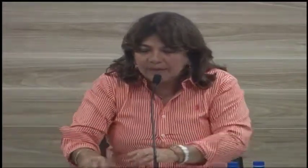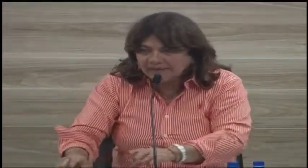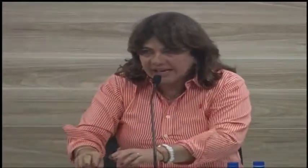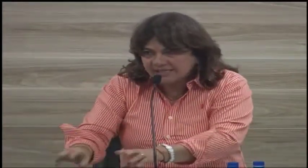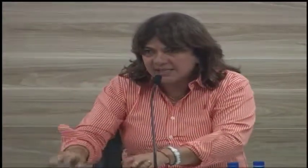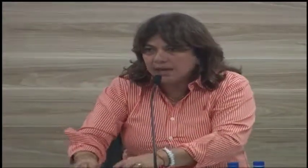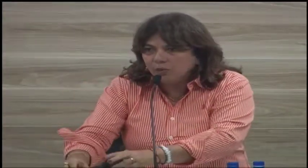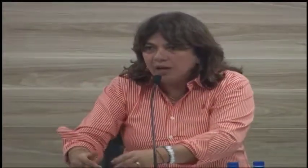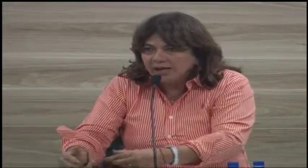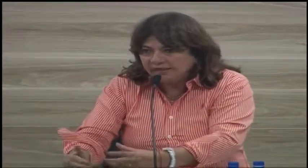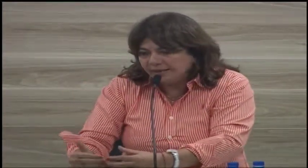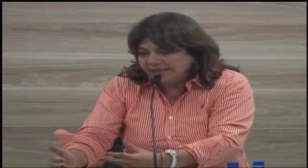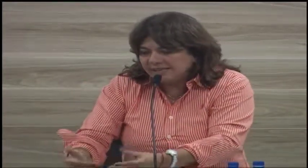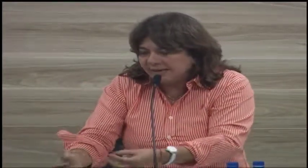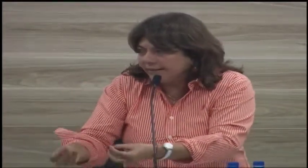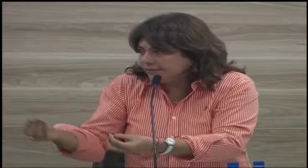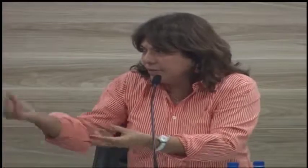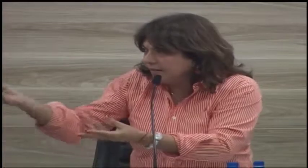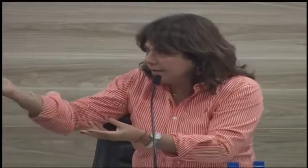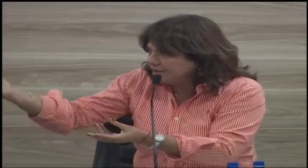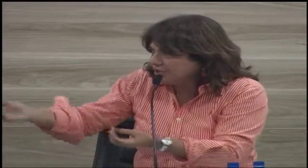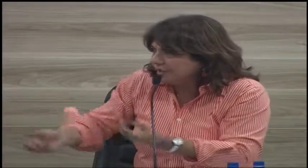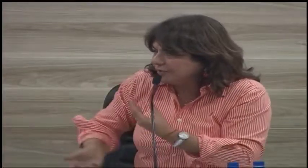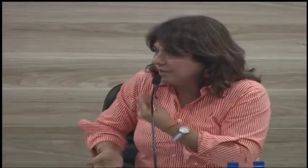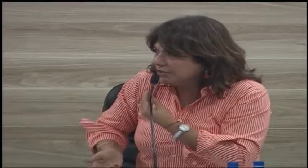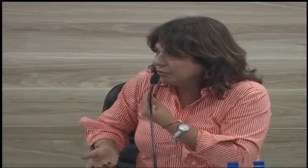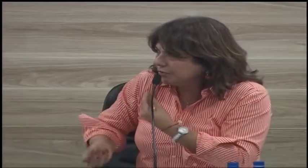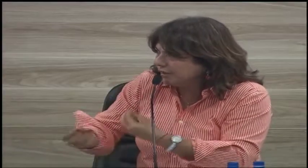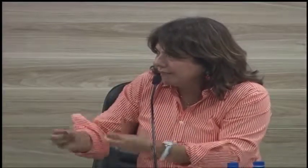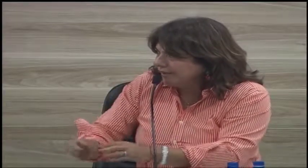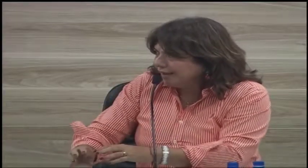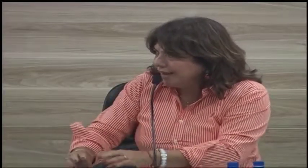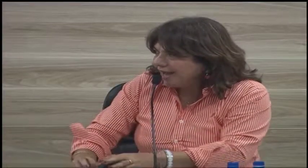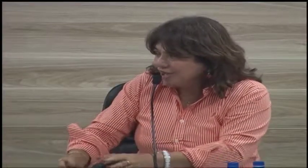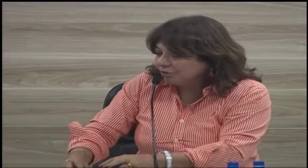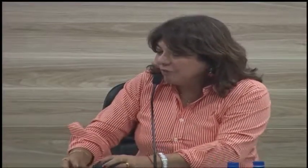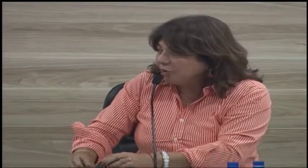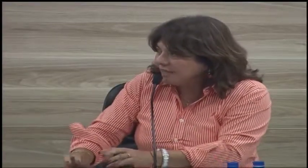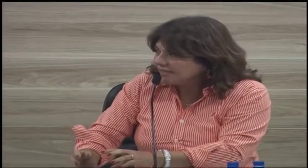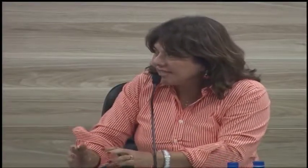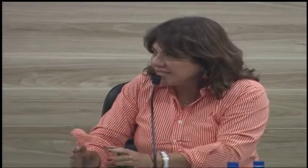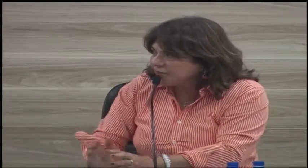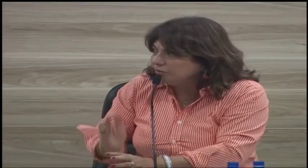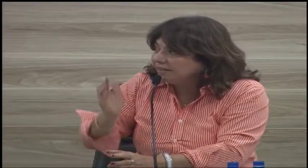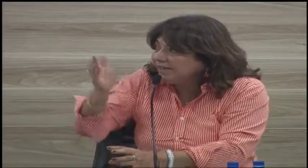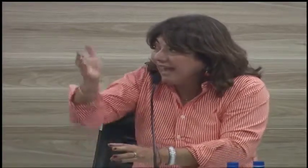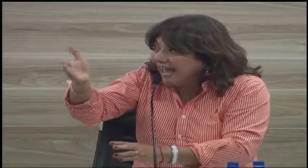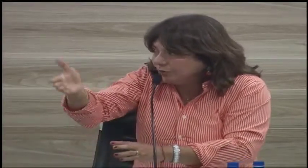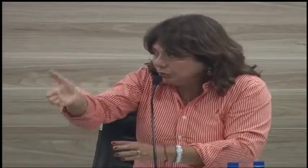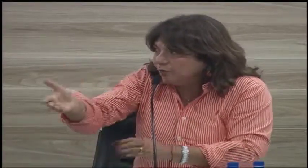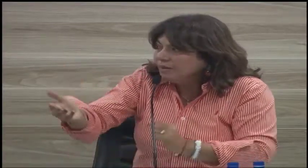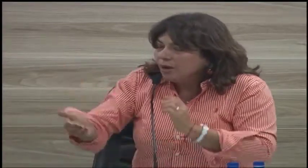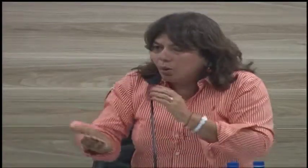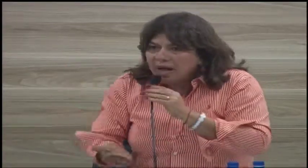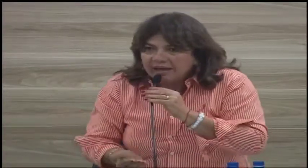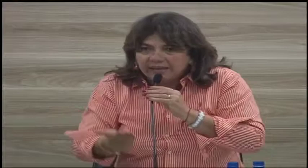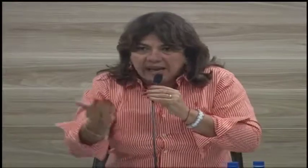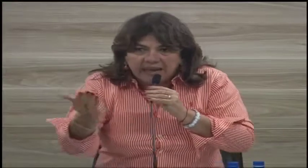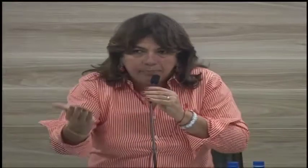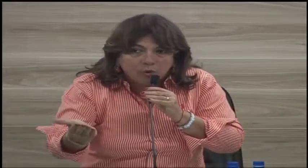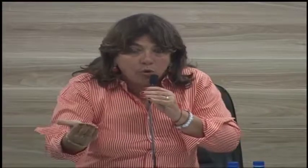da medicação, como é que... Estevão, me ajude... A questão da informatização de direto